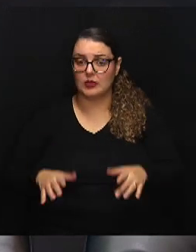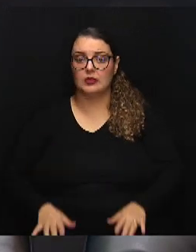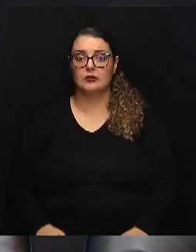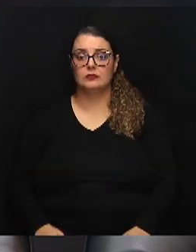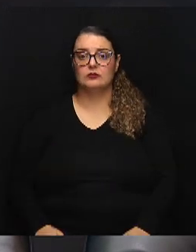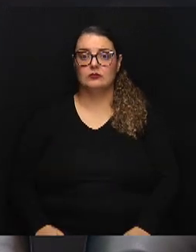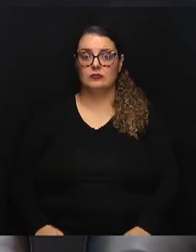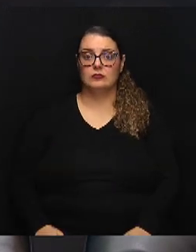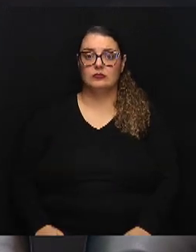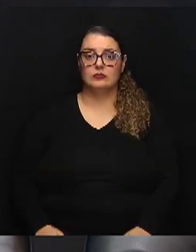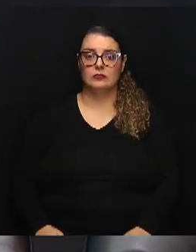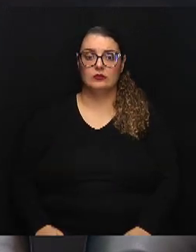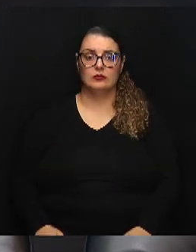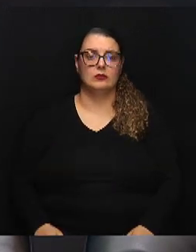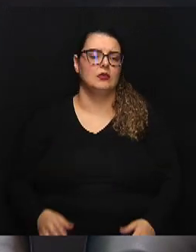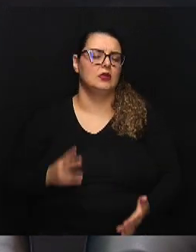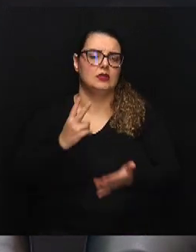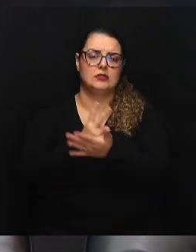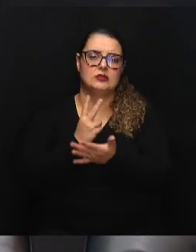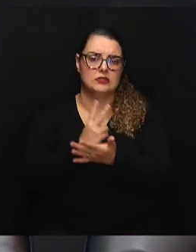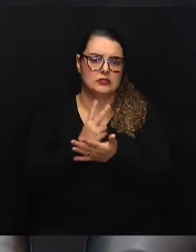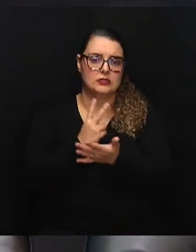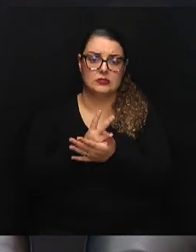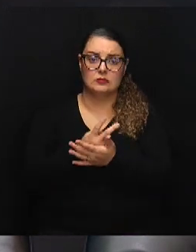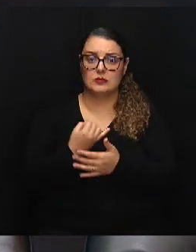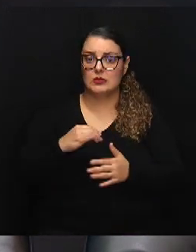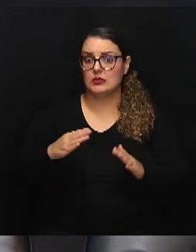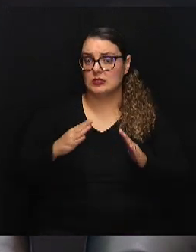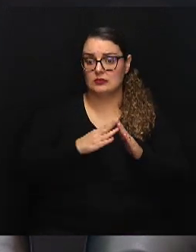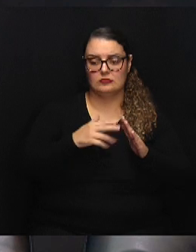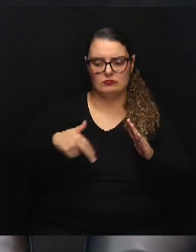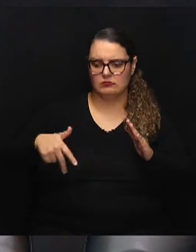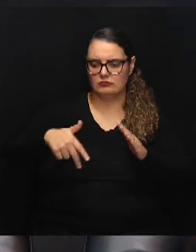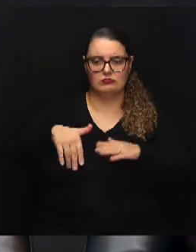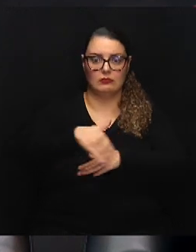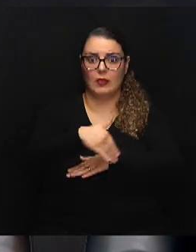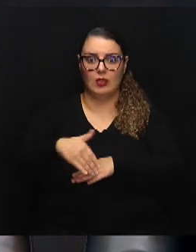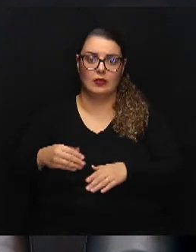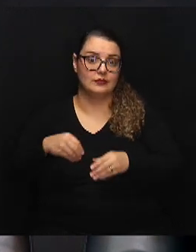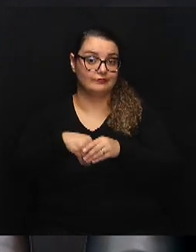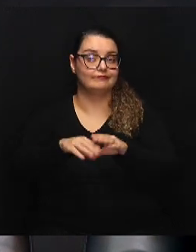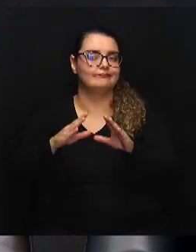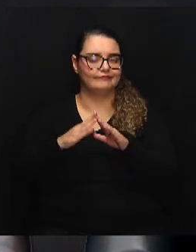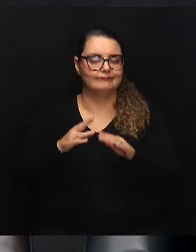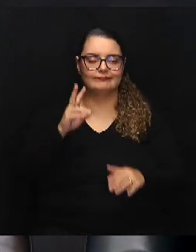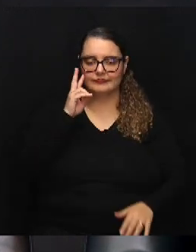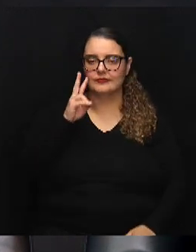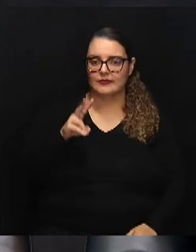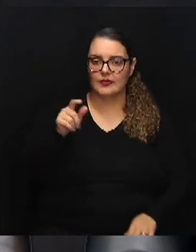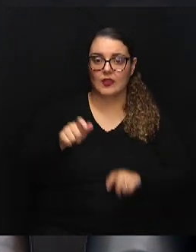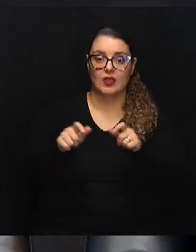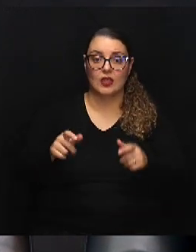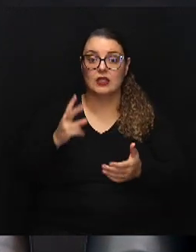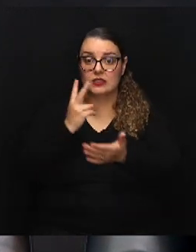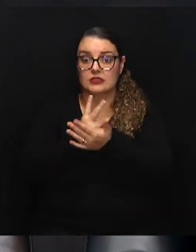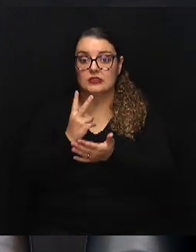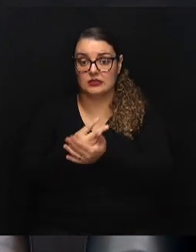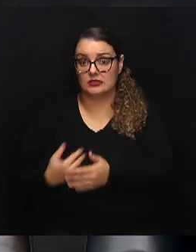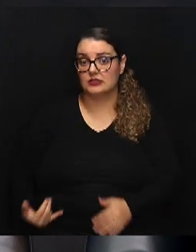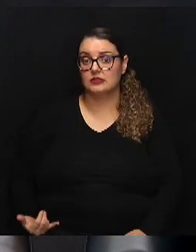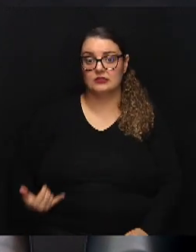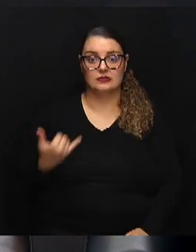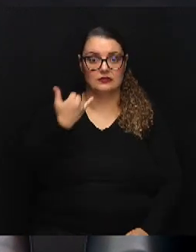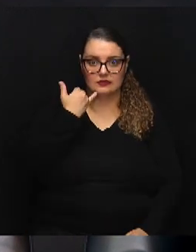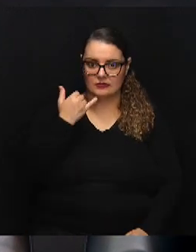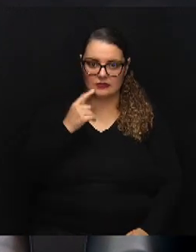e a todo momento, né, se a gente sai na rua, até dentro de casa, a gente vê as pessoas estão sempre com o celular na mão, elas